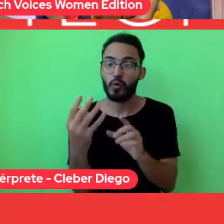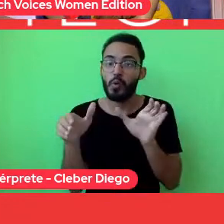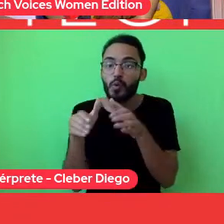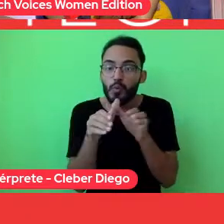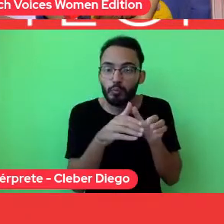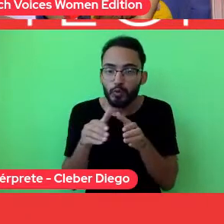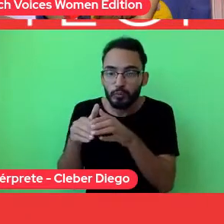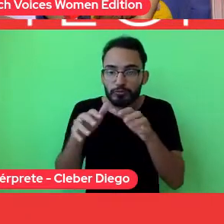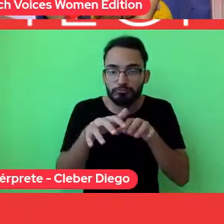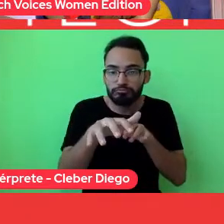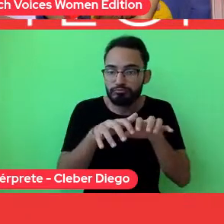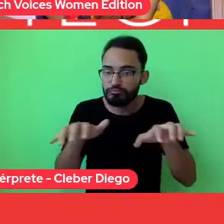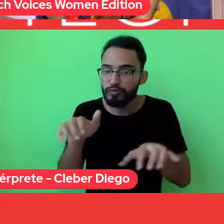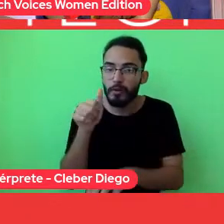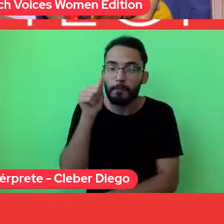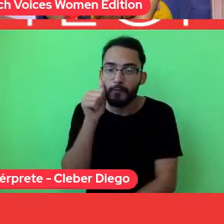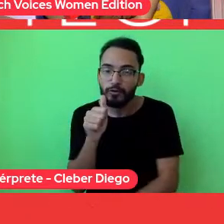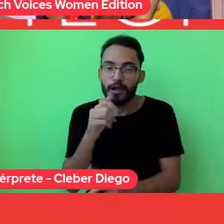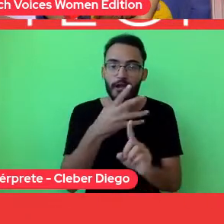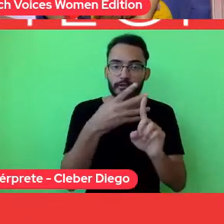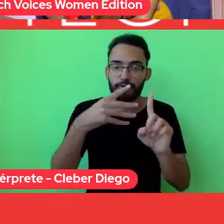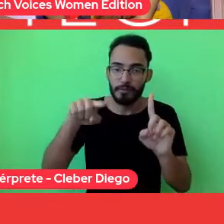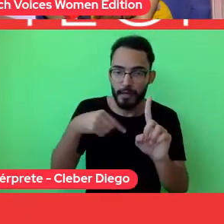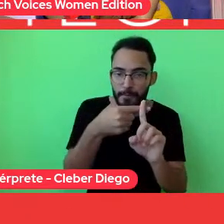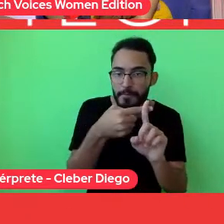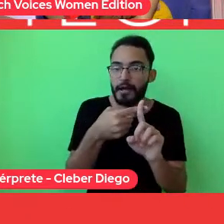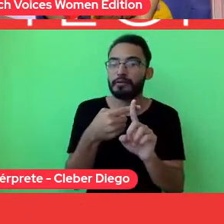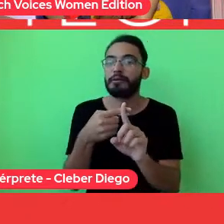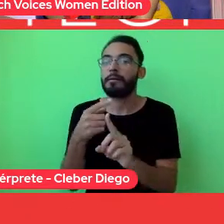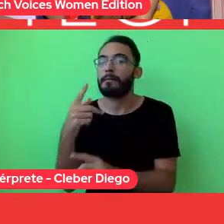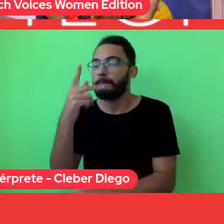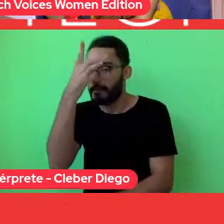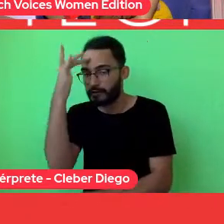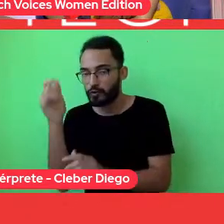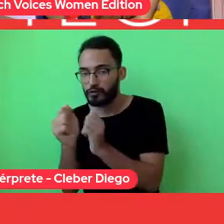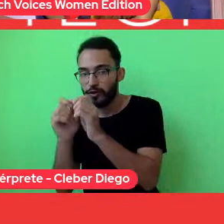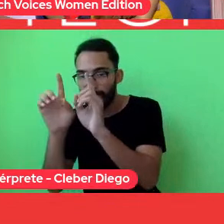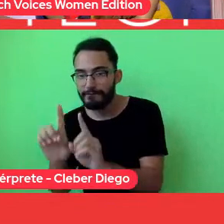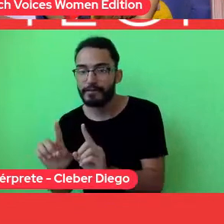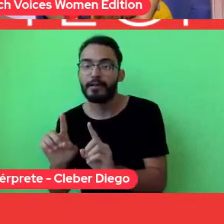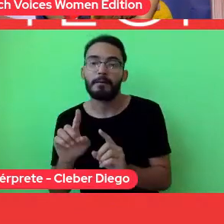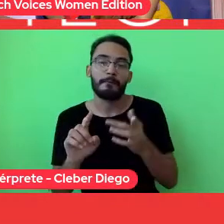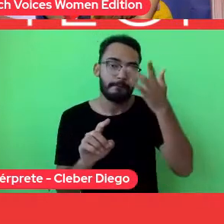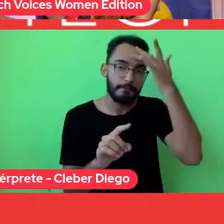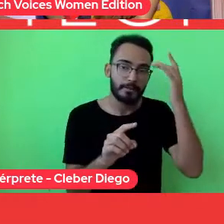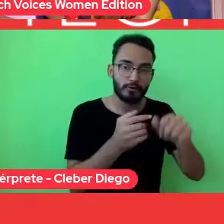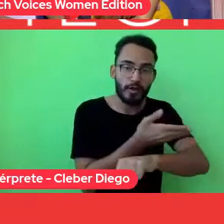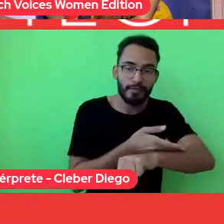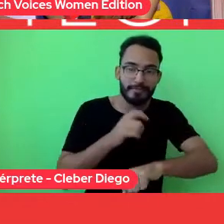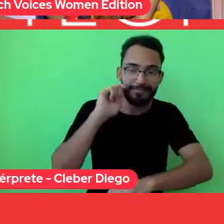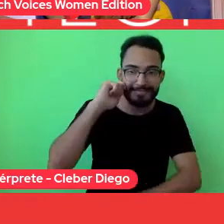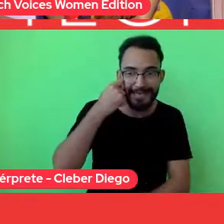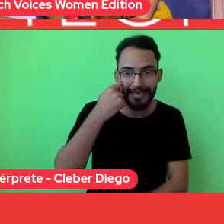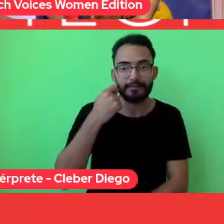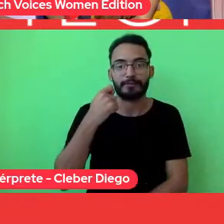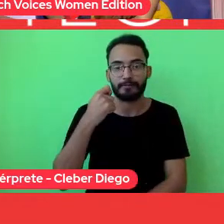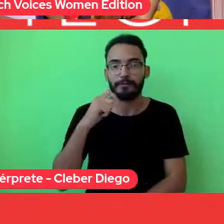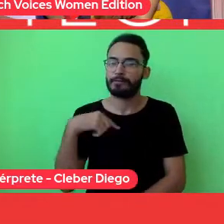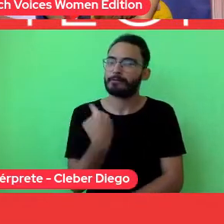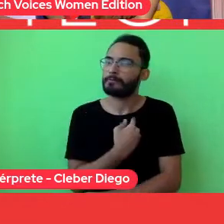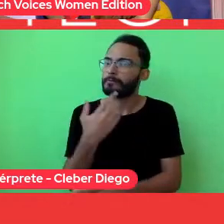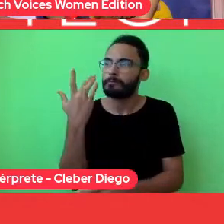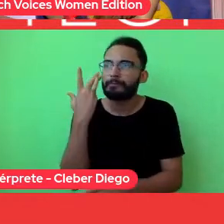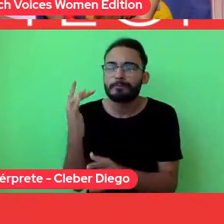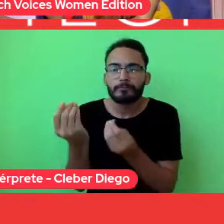Um grupo de mulheres, um grupo de LGBTQIA+, um grupo de PCDs e um grupo de pessoas negras. Né? A gente mal sabia como estruturar